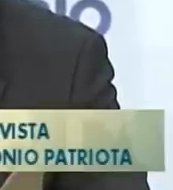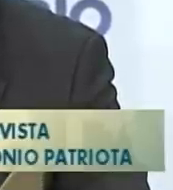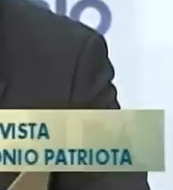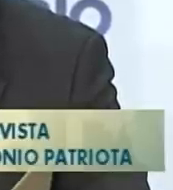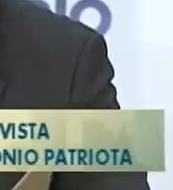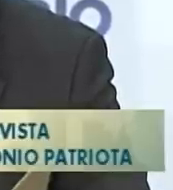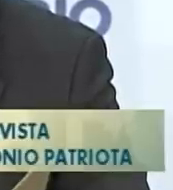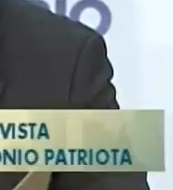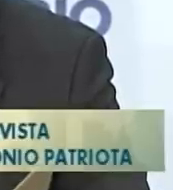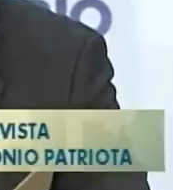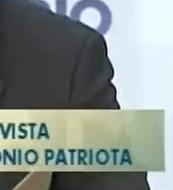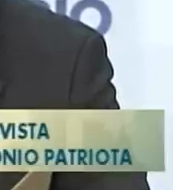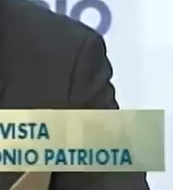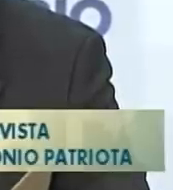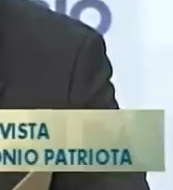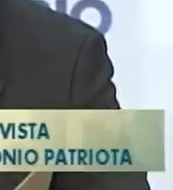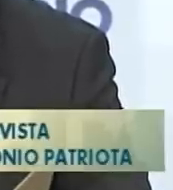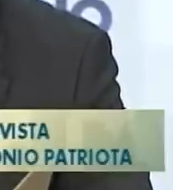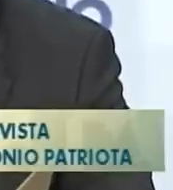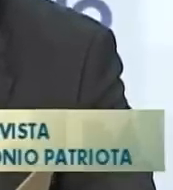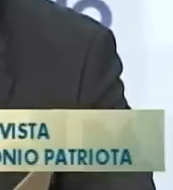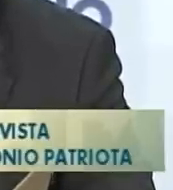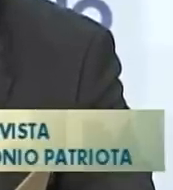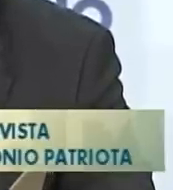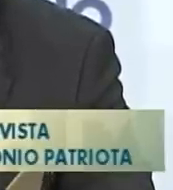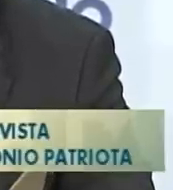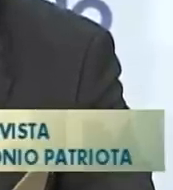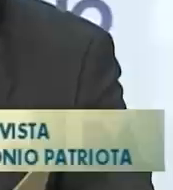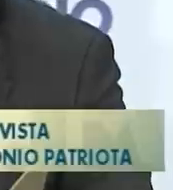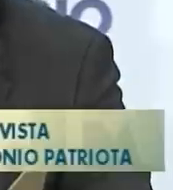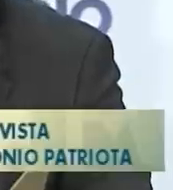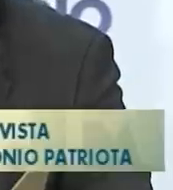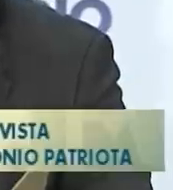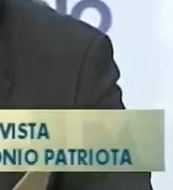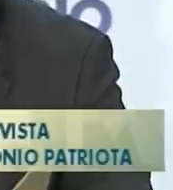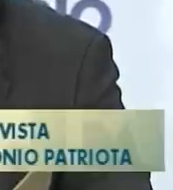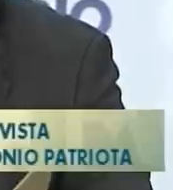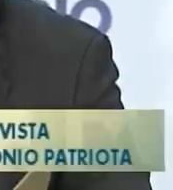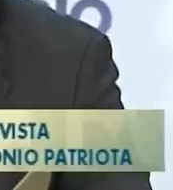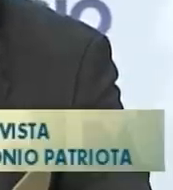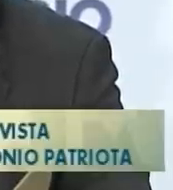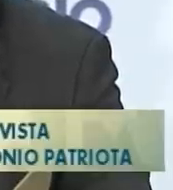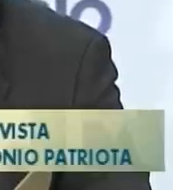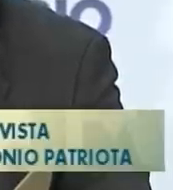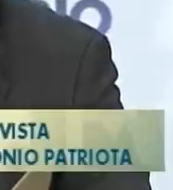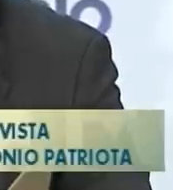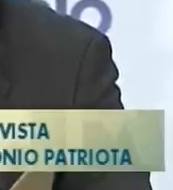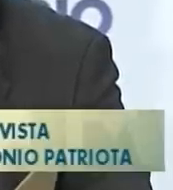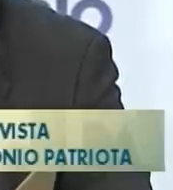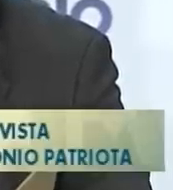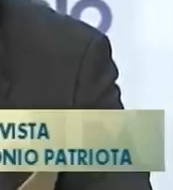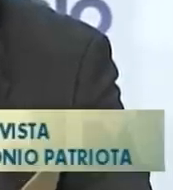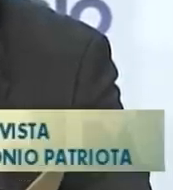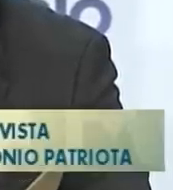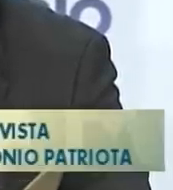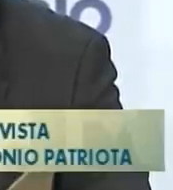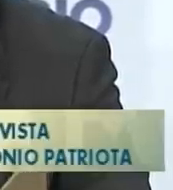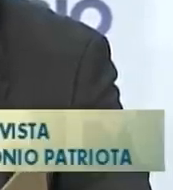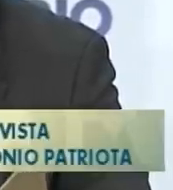de meios de implementação e o tema oceanos. A ideia, conforme